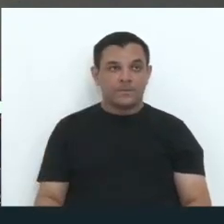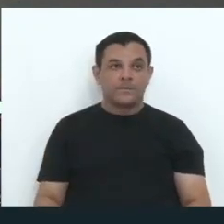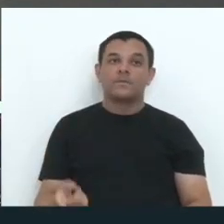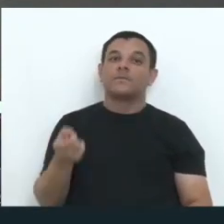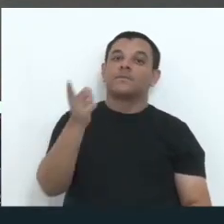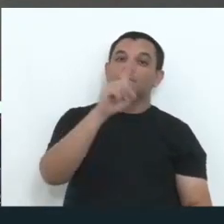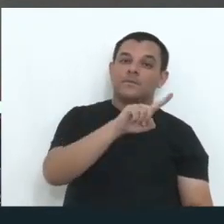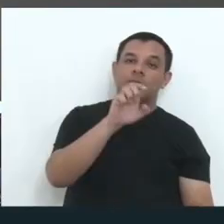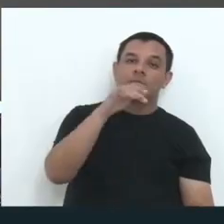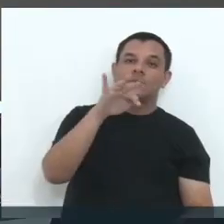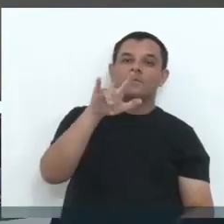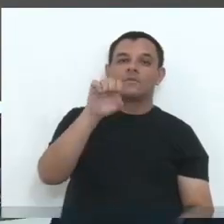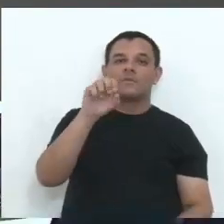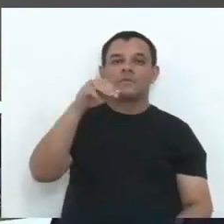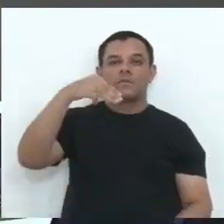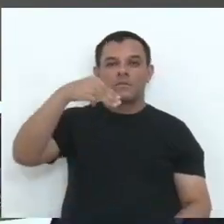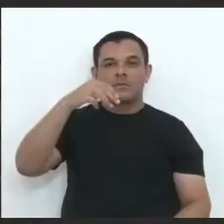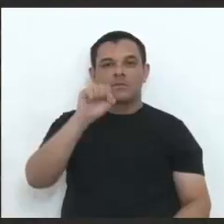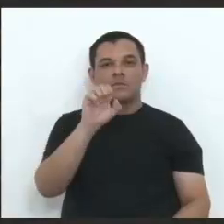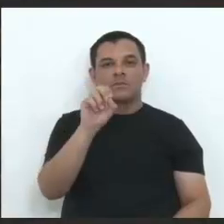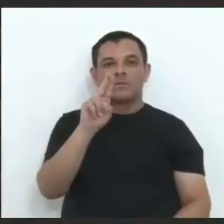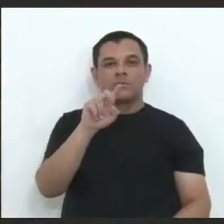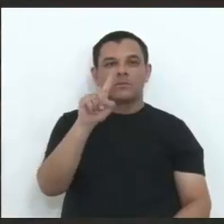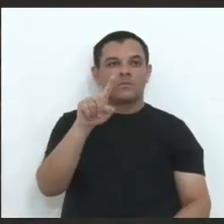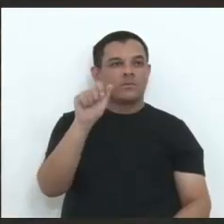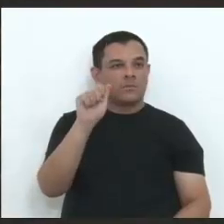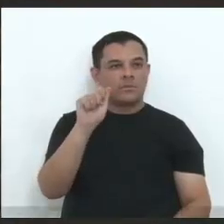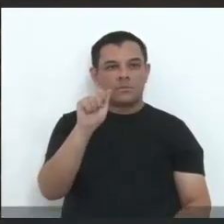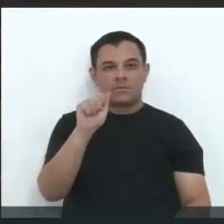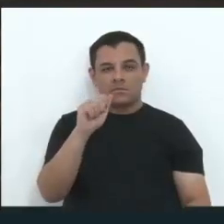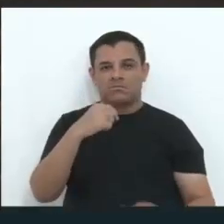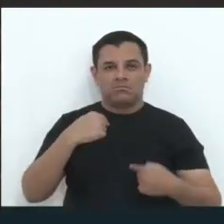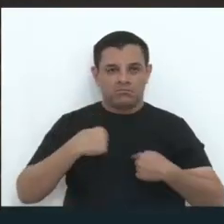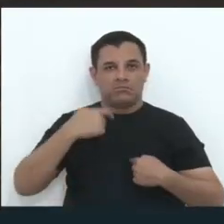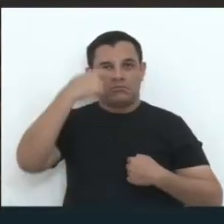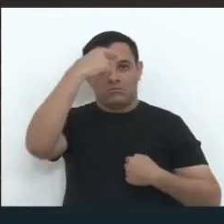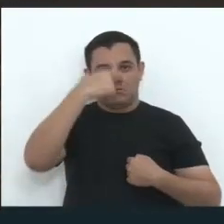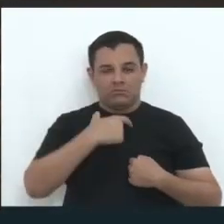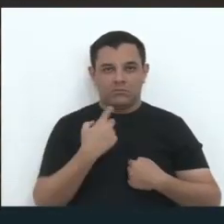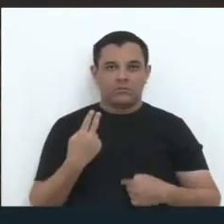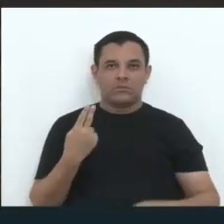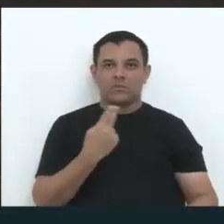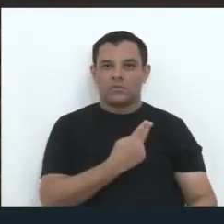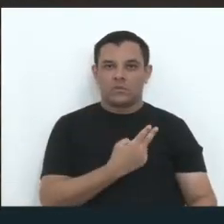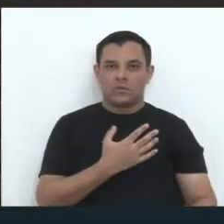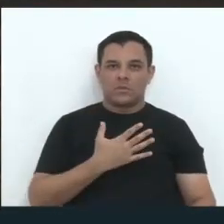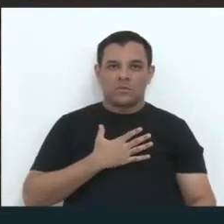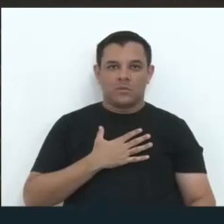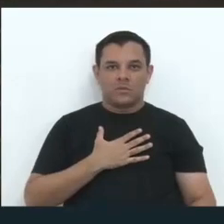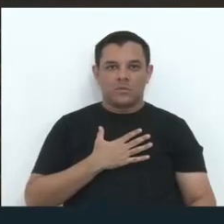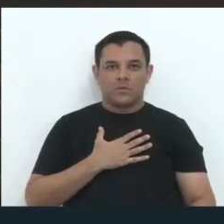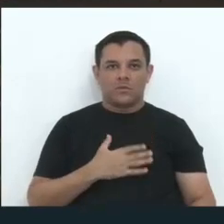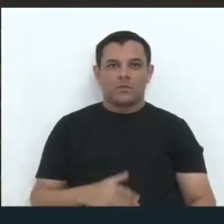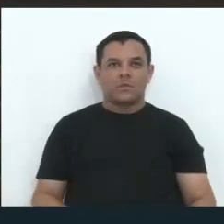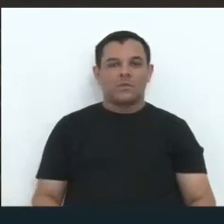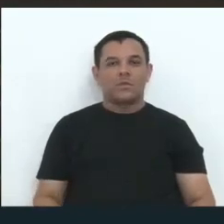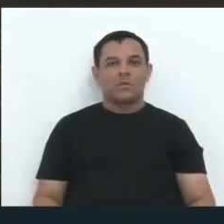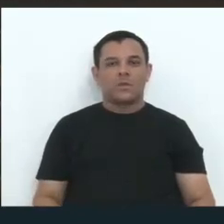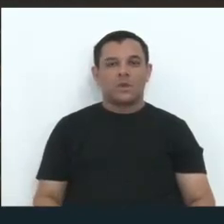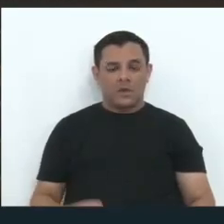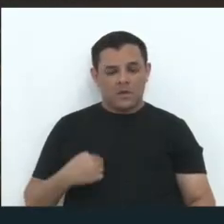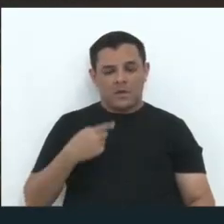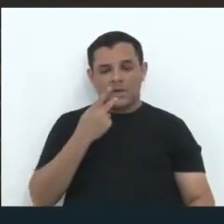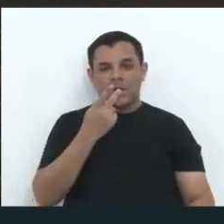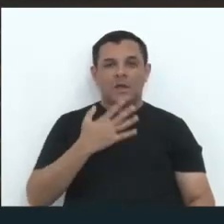Senhor presidente, eu fui citado pelo vereador Geleia Protetor. Desconheço, vereador. Não estou perguntando não, senhor presidente, eu estou afirmando.